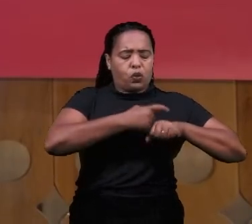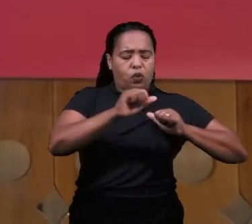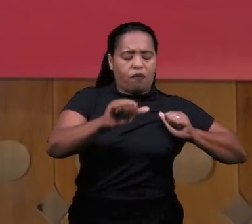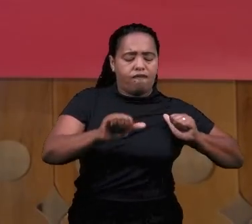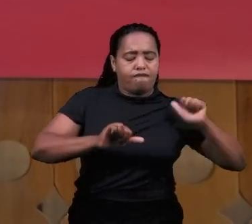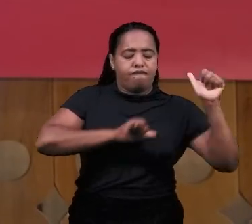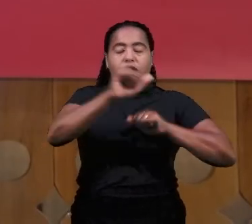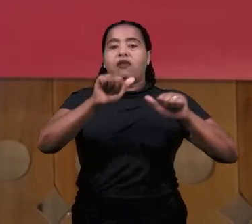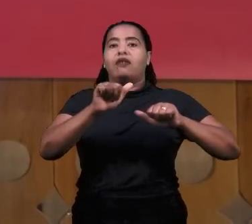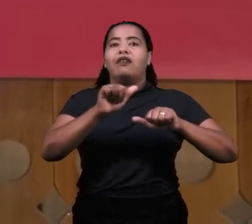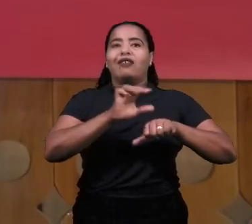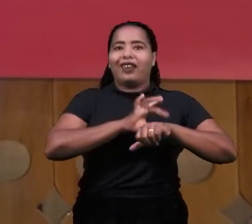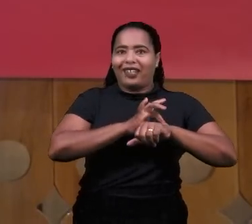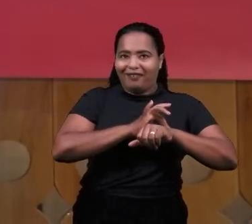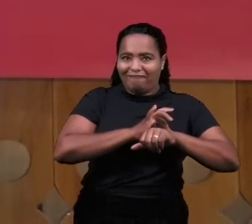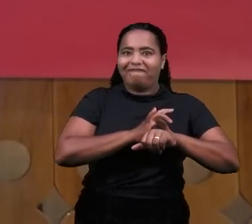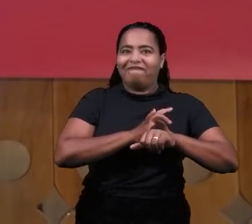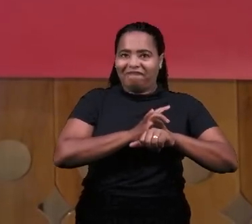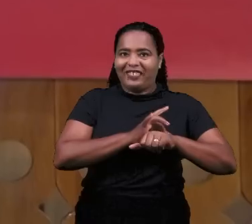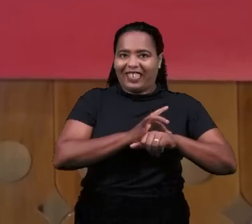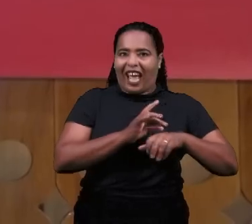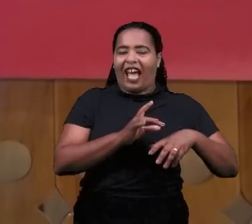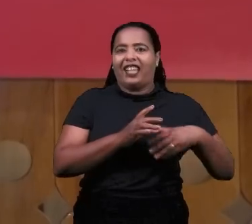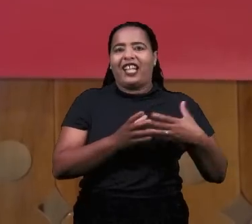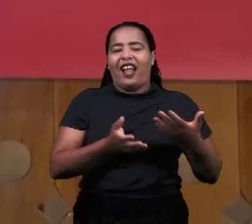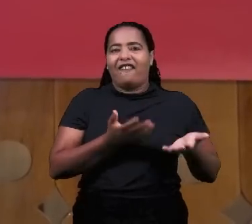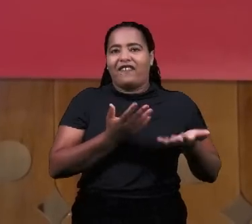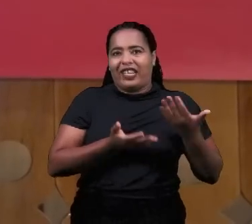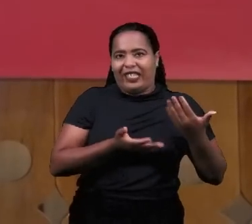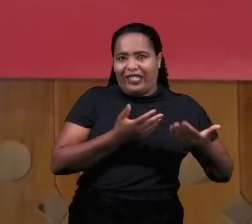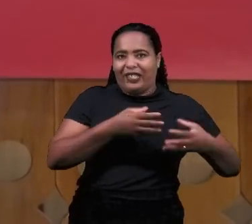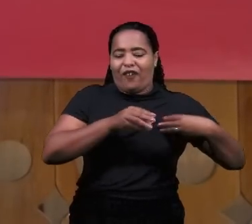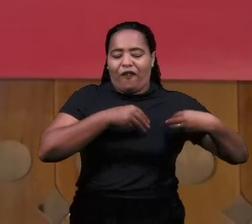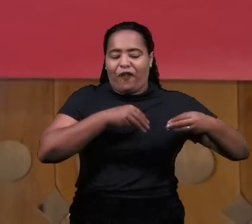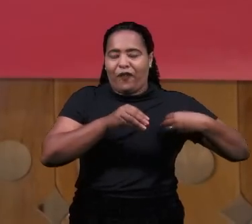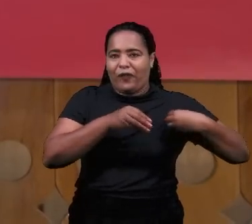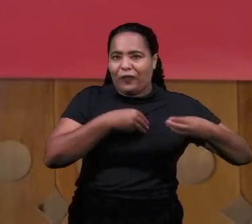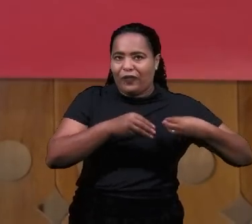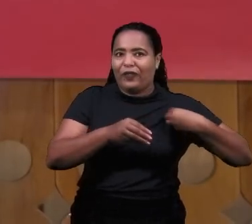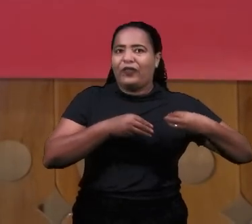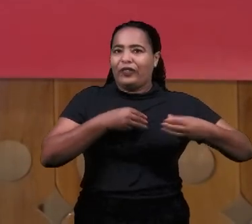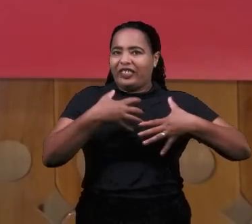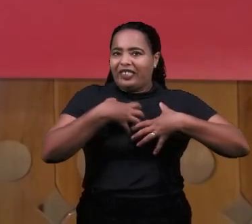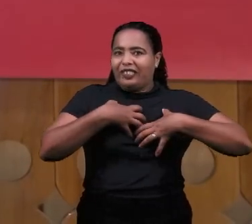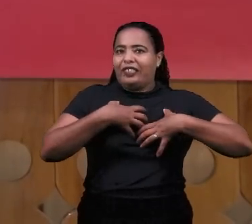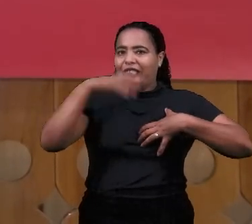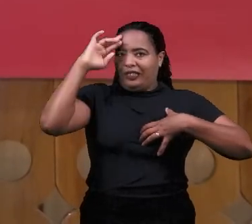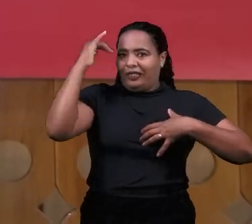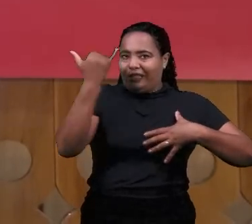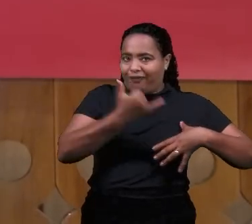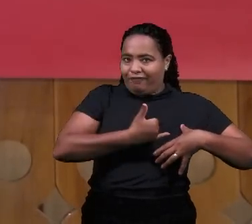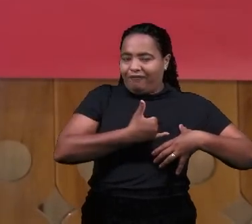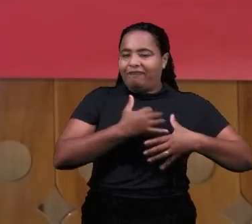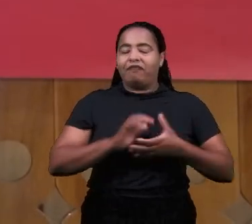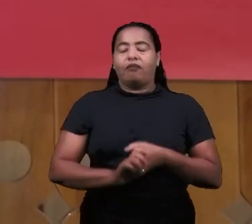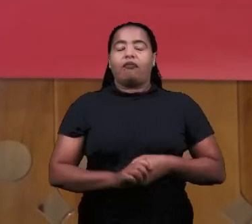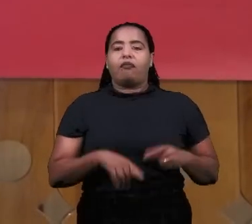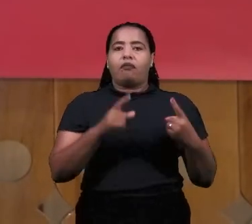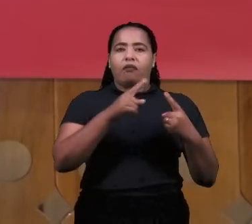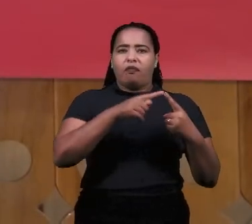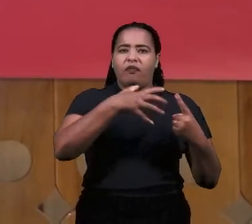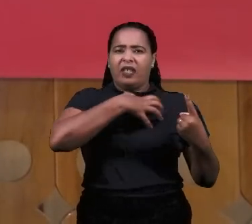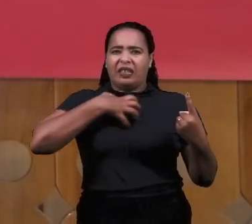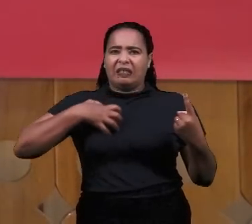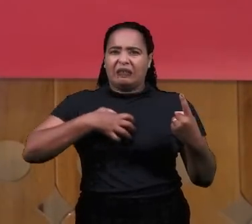carne. Vamos ouvir aqui dons espirituais a respeito desse assunto, mágoas e raiz